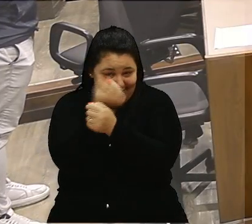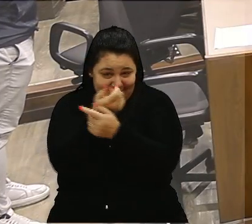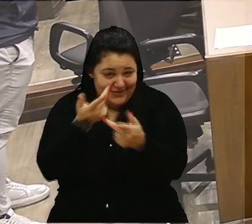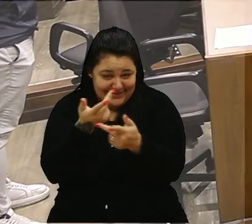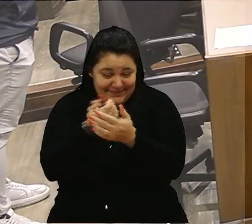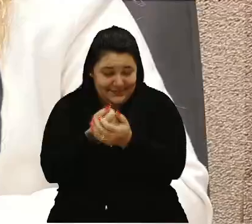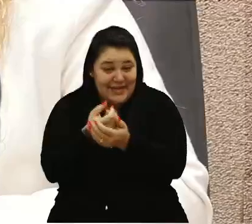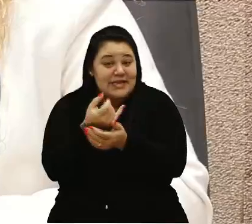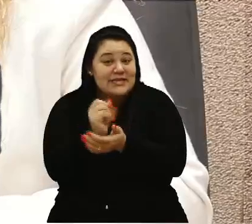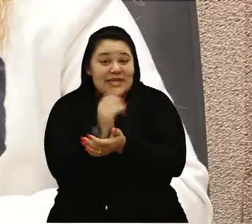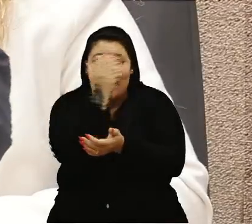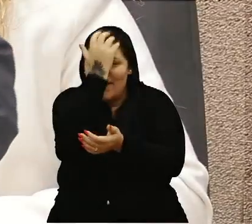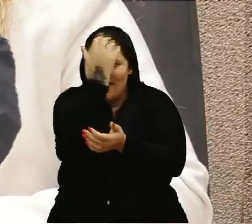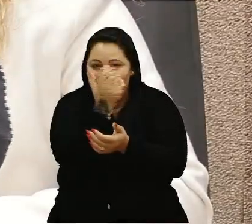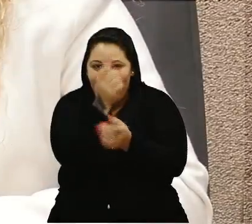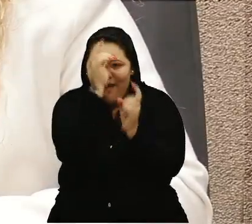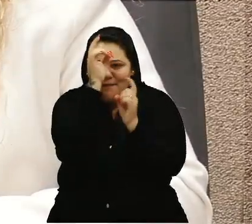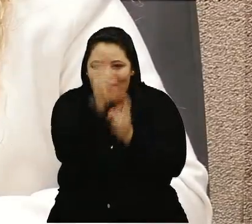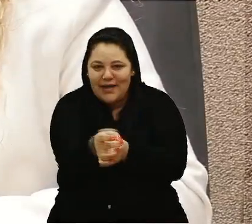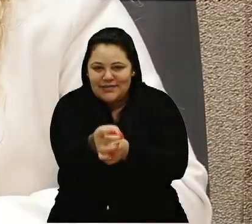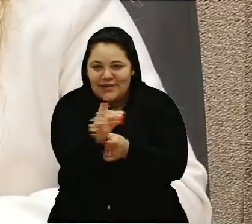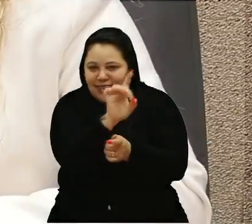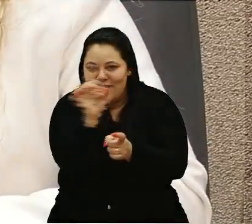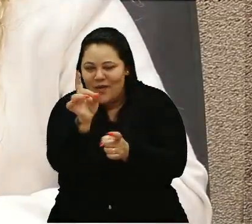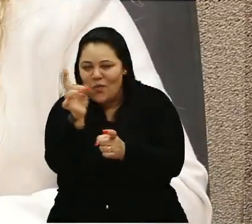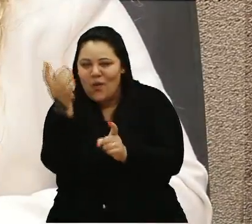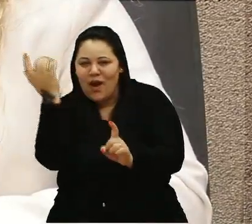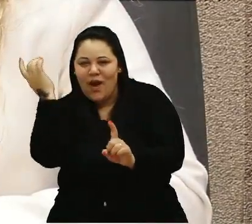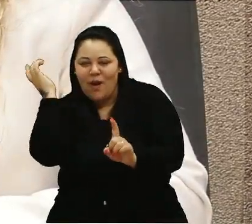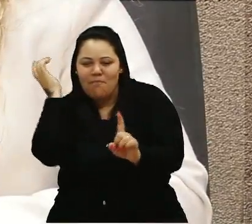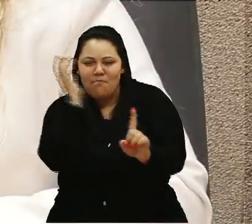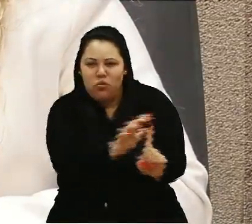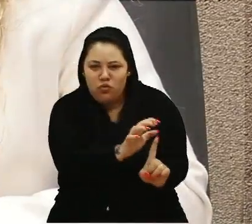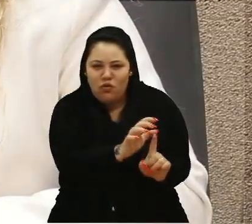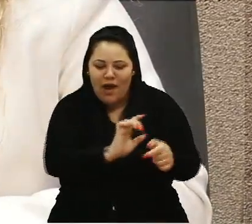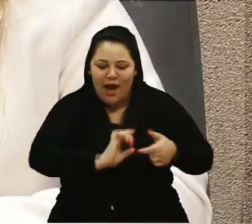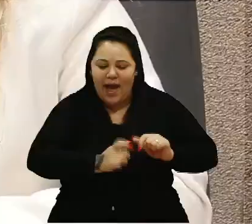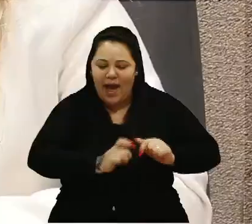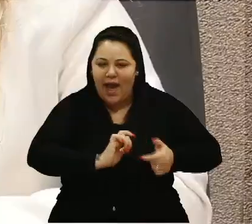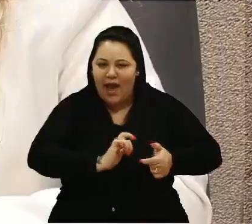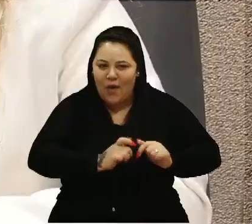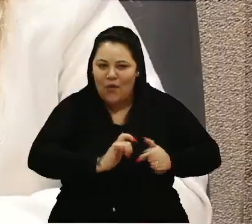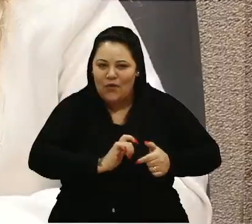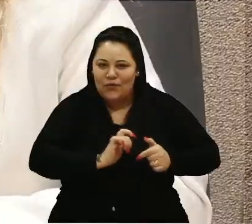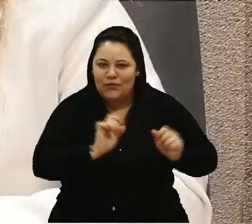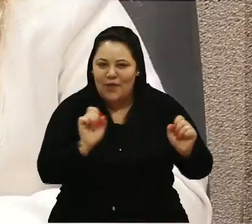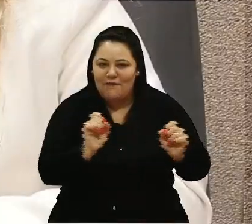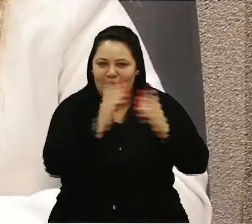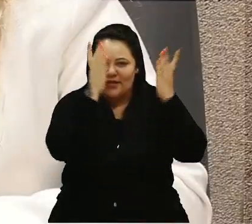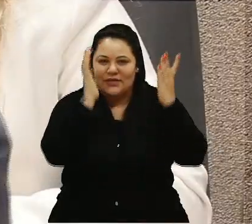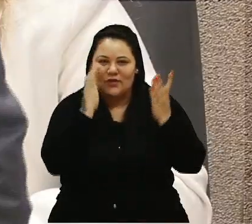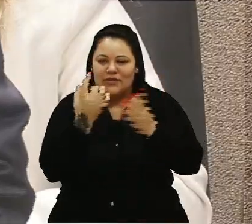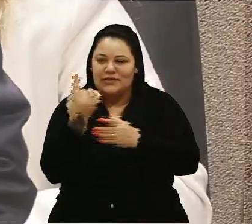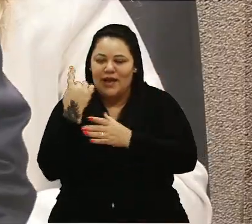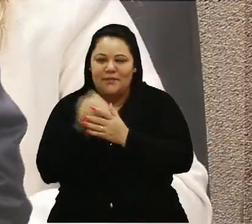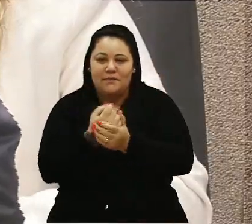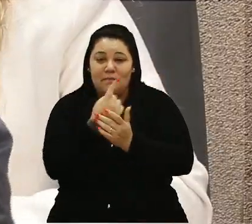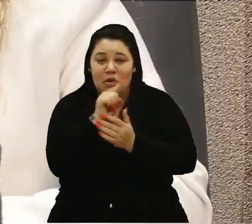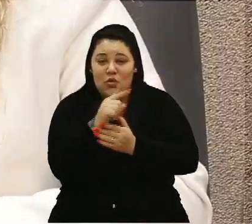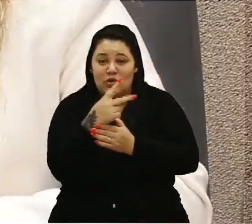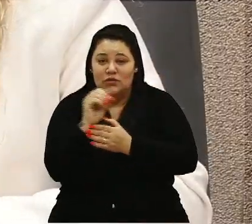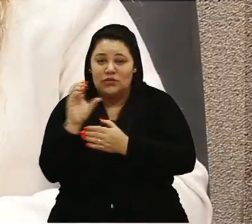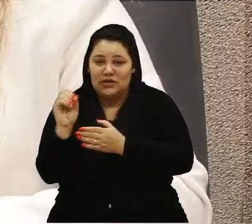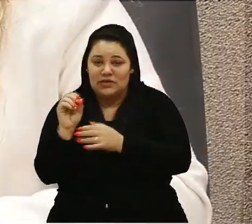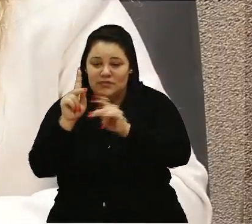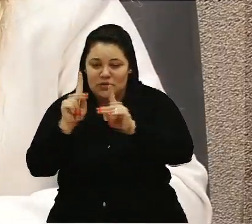não tivesse atacado Israel naquela festa que estava acontecendo lá naquele dia, que morreram 1.200